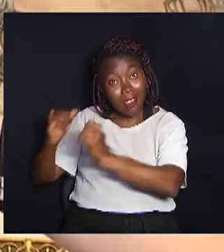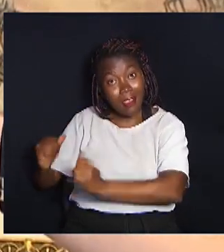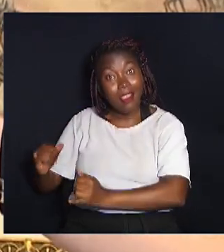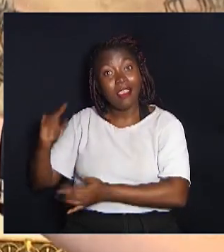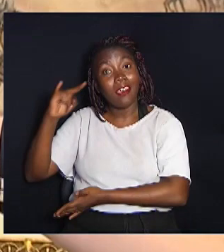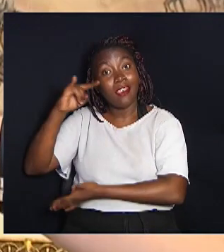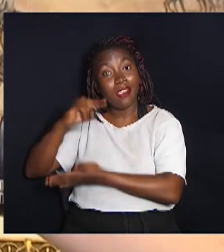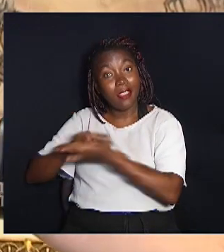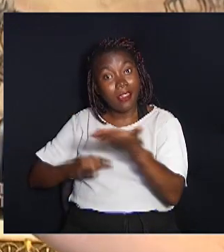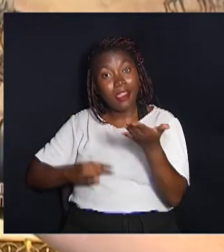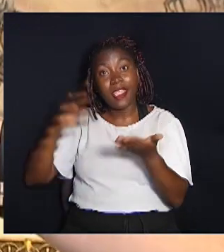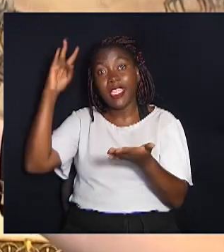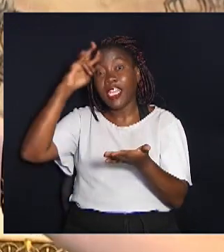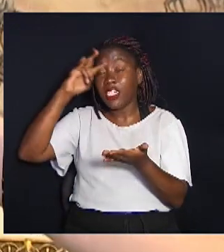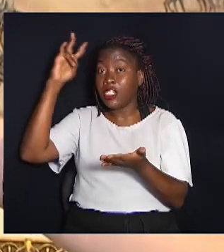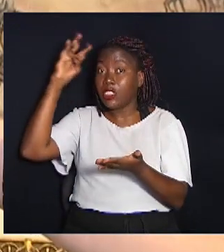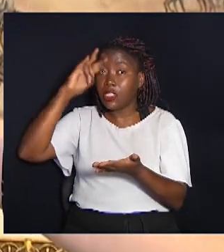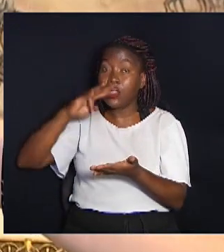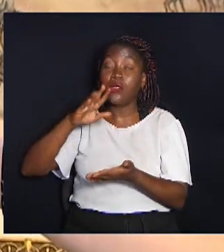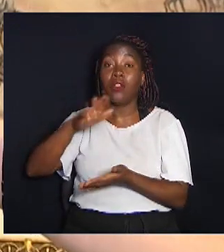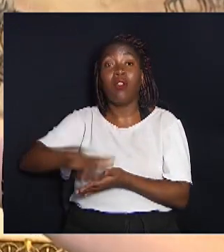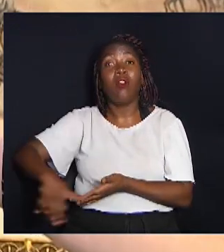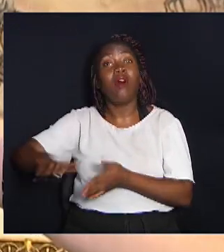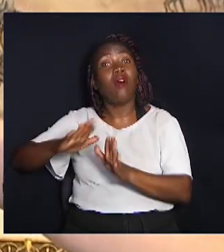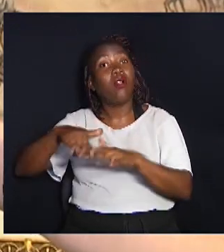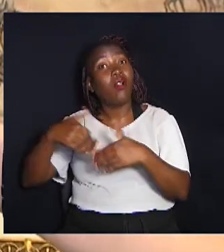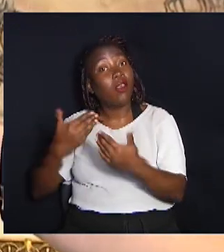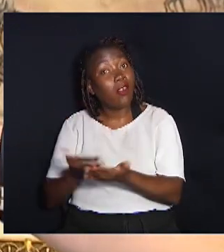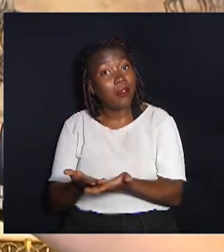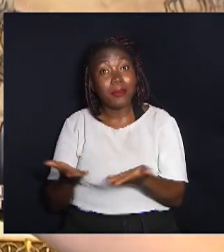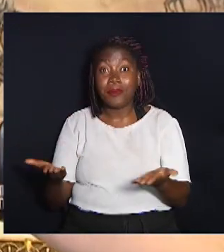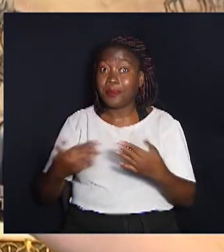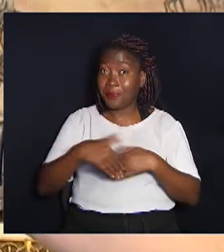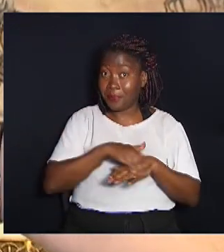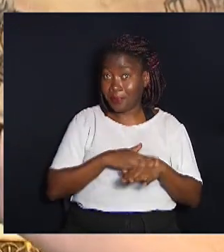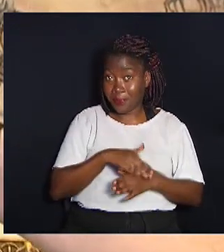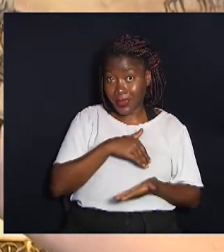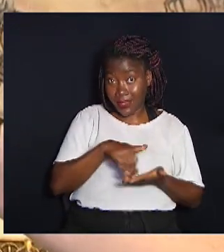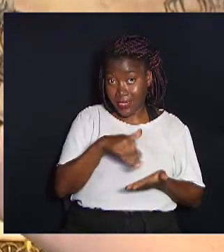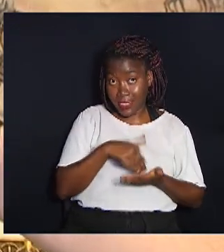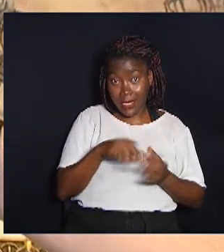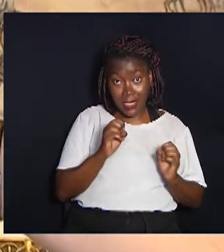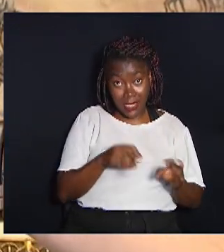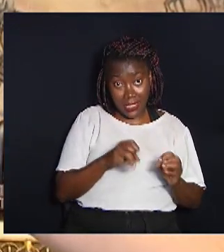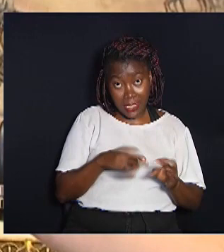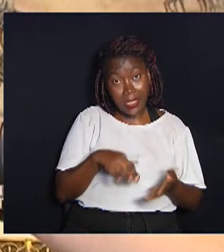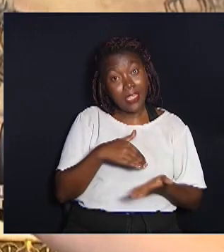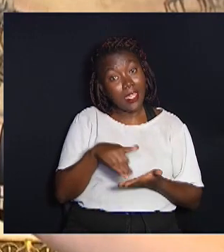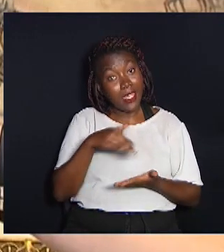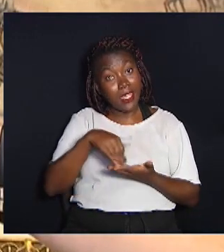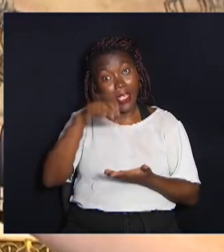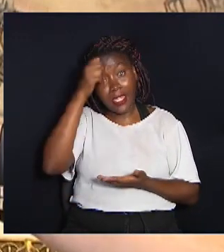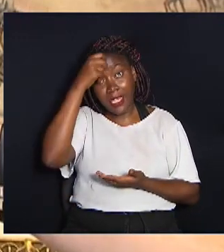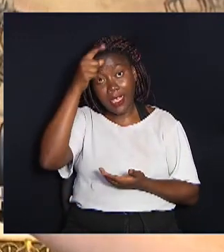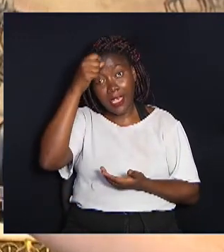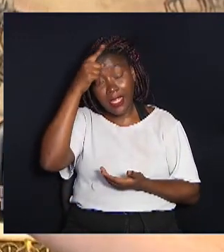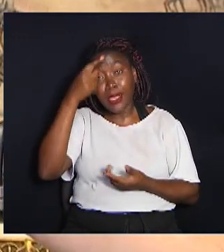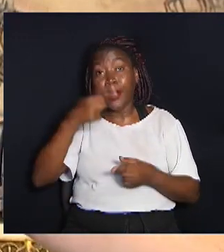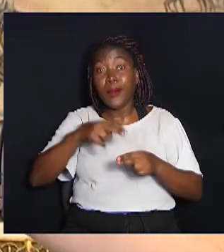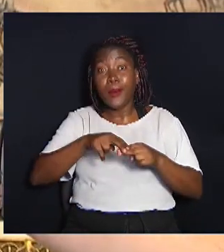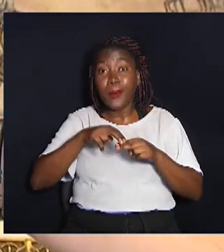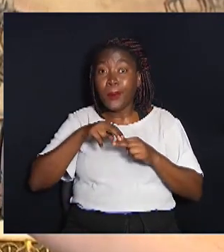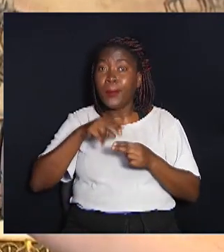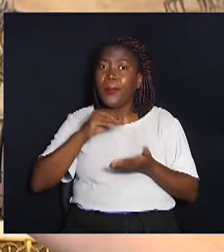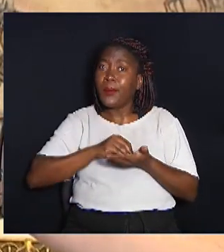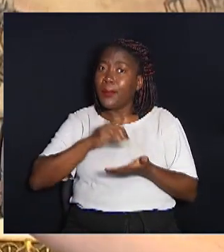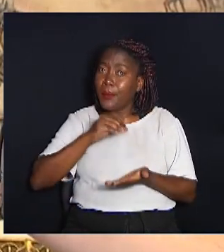documentos, essas histórias às escolas. Estamos conversando com a Secretaria de Educação, Secretaria de Cultura, porque muito pouco